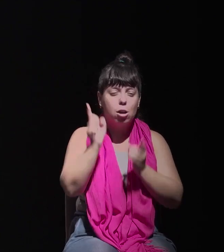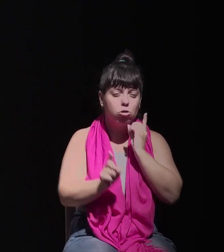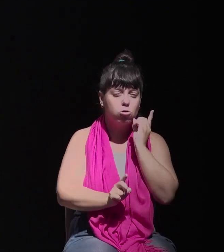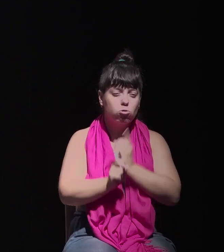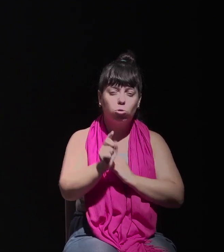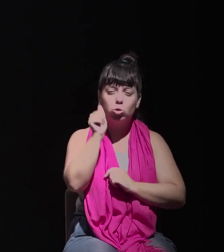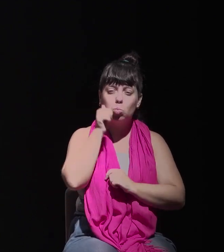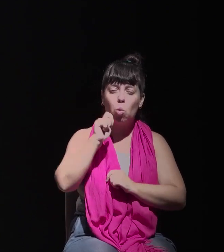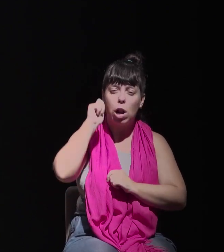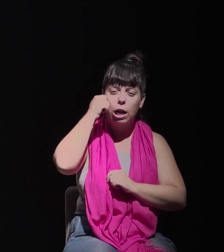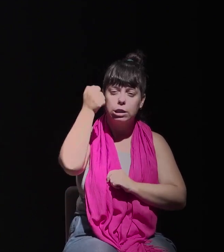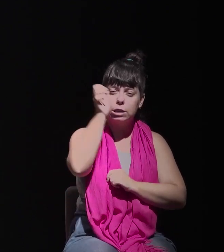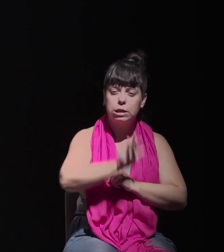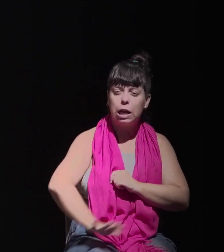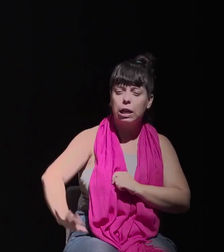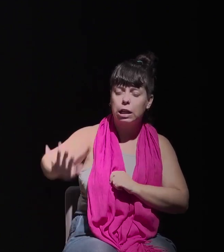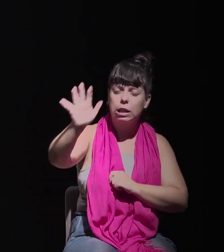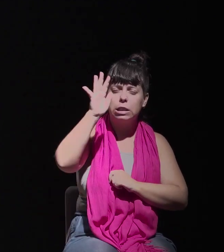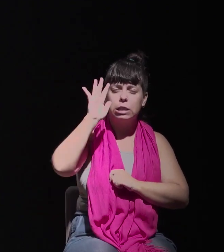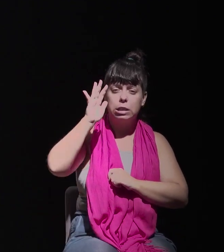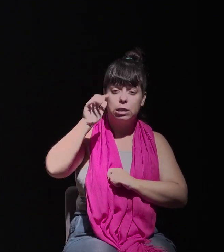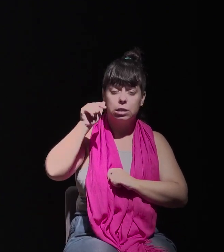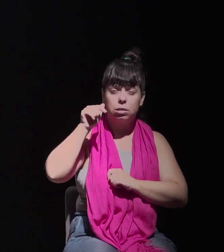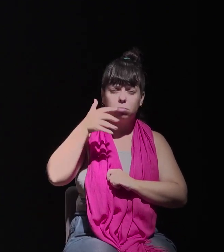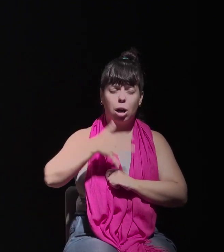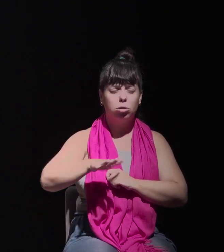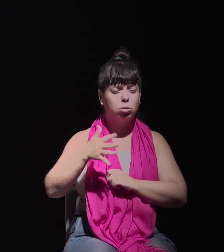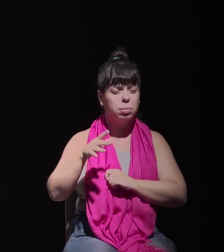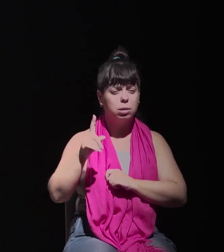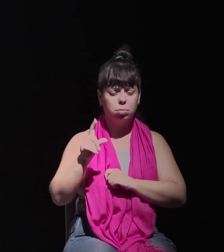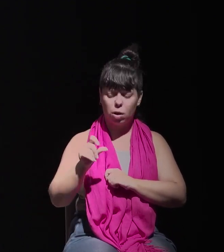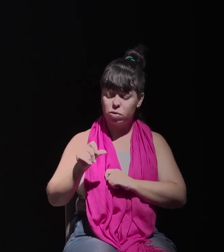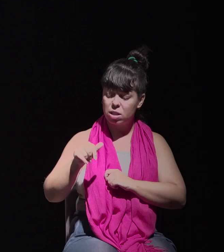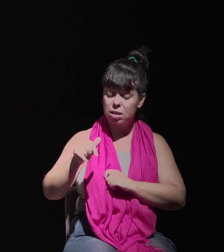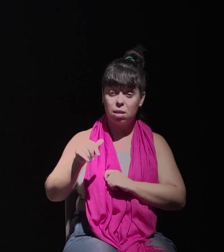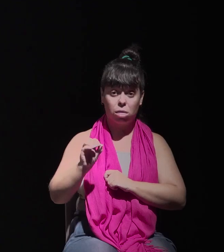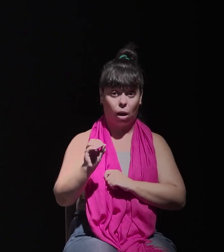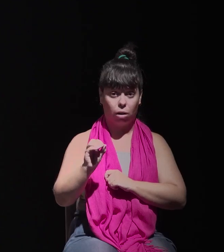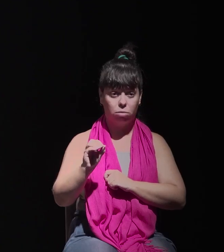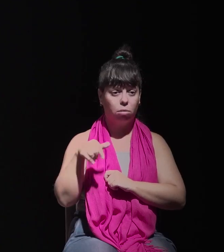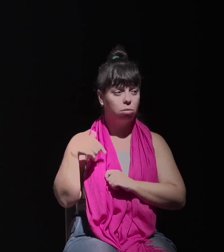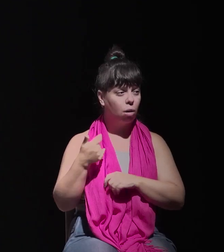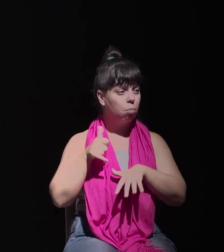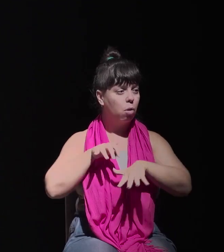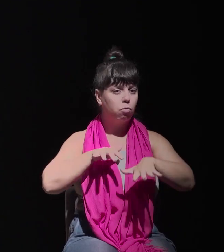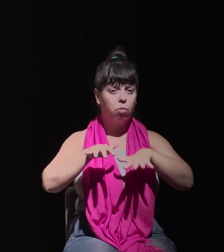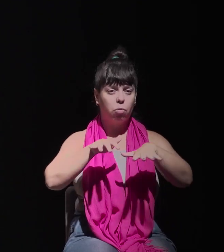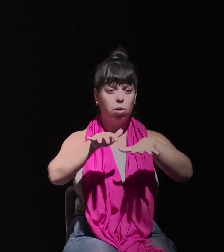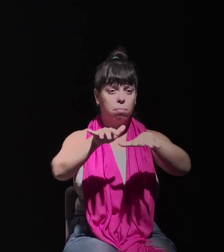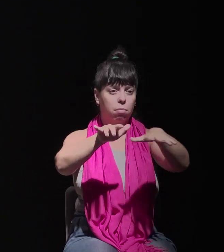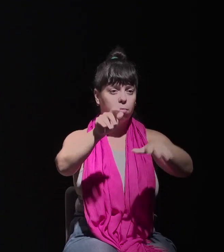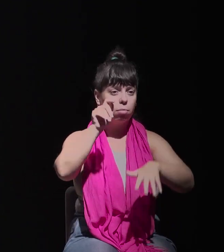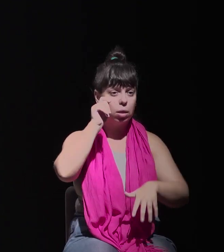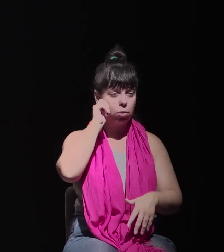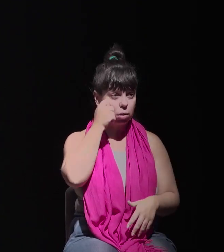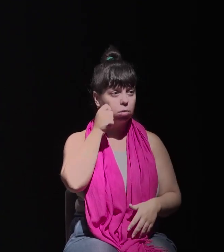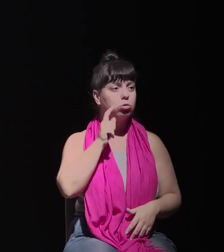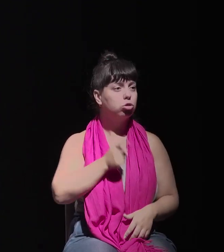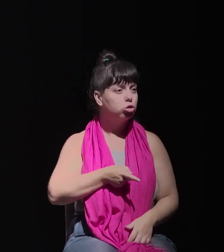movimento negro foi mais ou menos no começo dos anos 70. Então, o movimento negro, periodicamente, fazia encontros